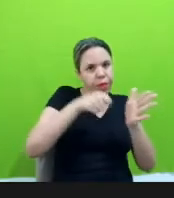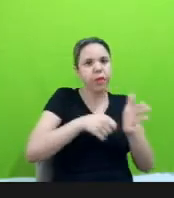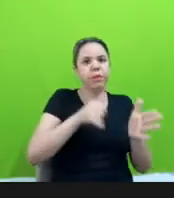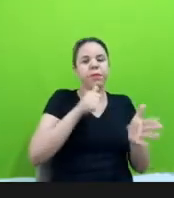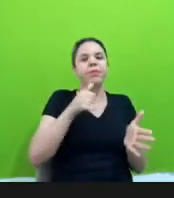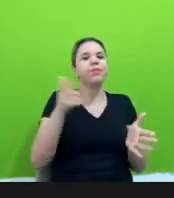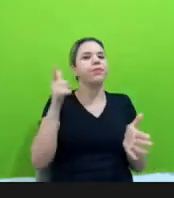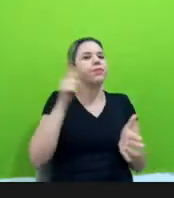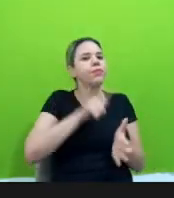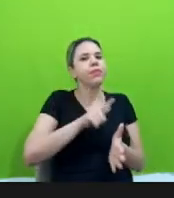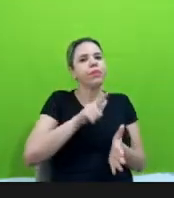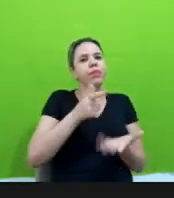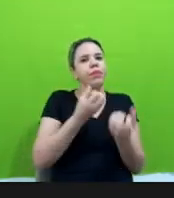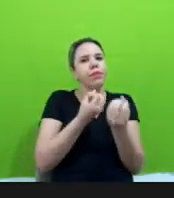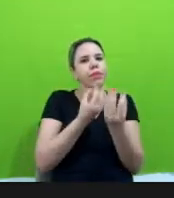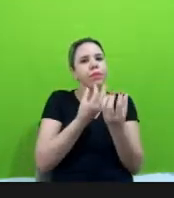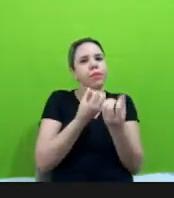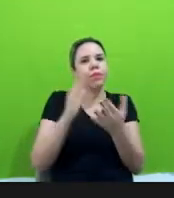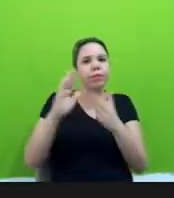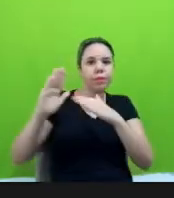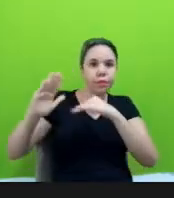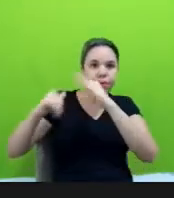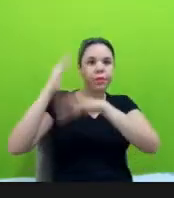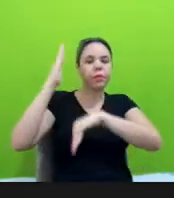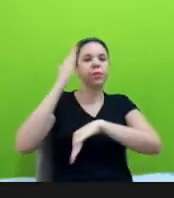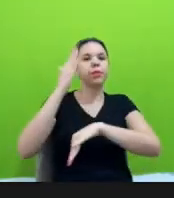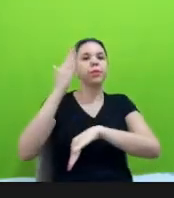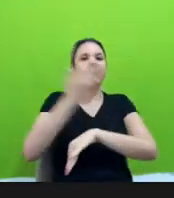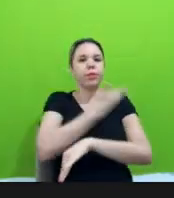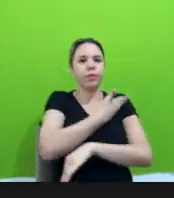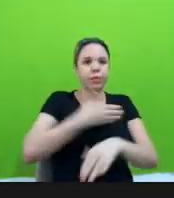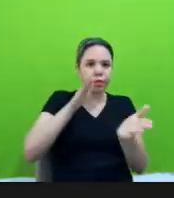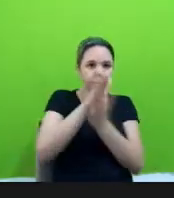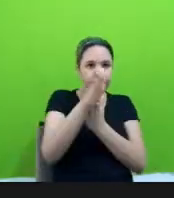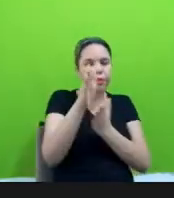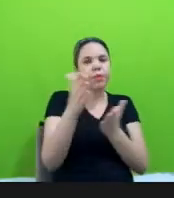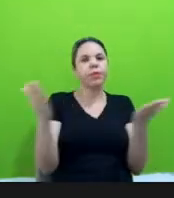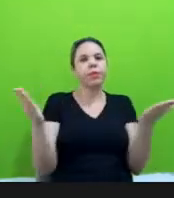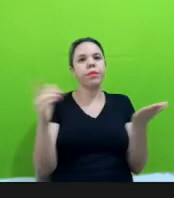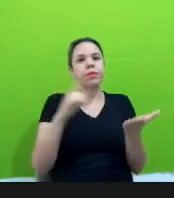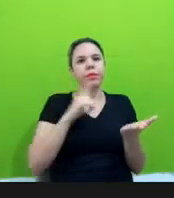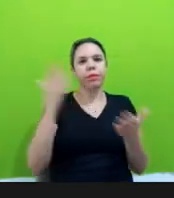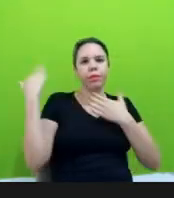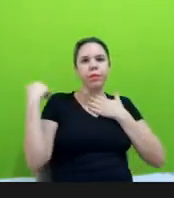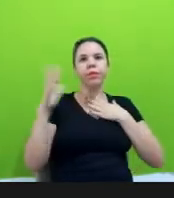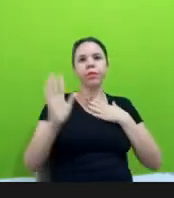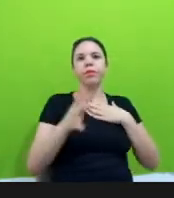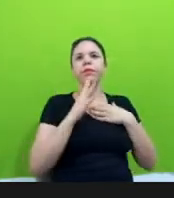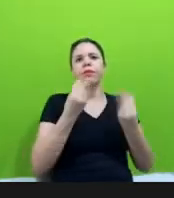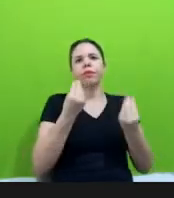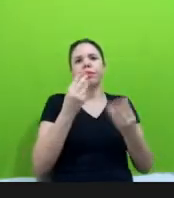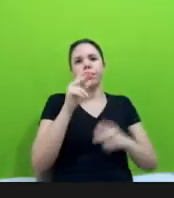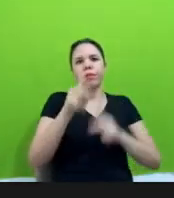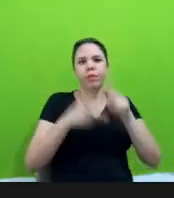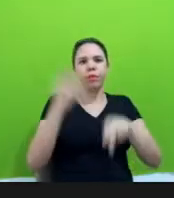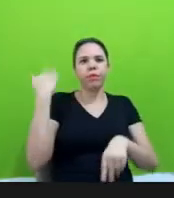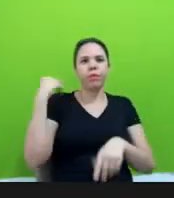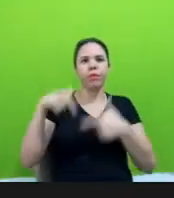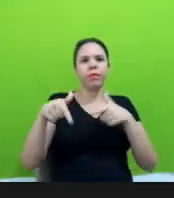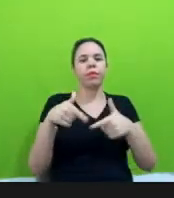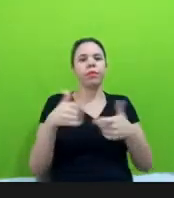conseguir dados que iam além do que o Estado publicava. Por isso que eu tinha eu já conhecia muita gente que trabalhava com a Coordenadoria